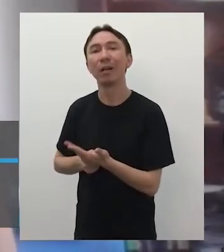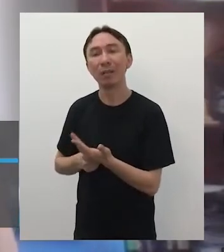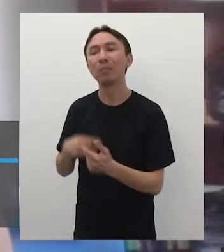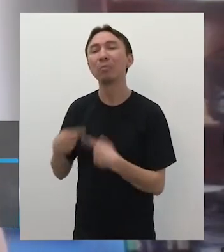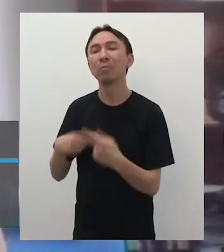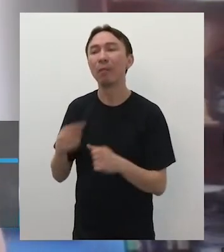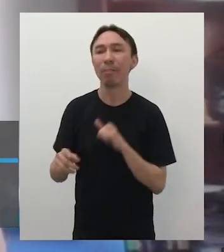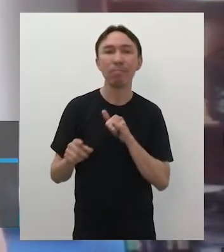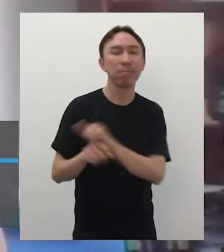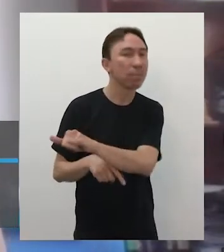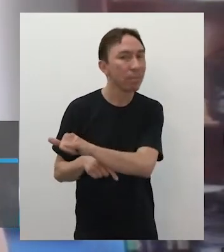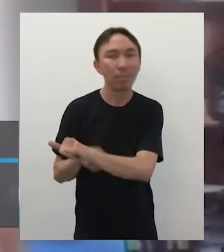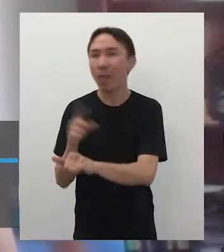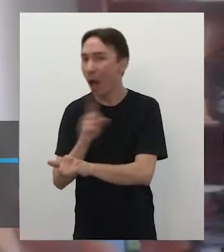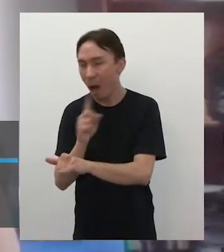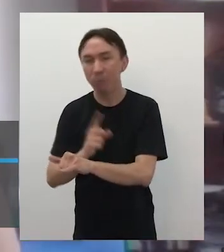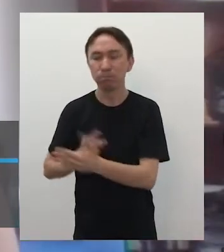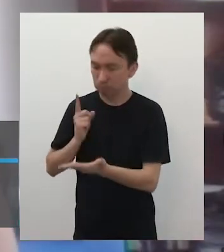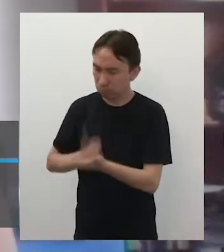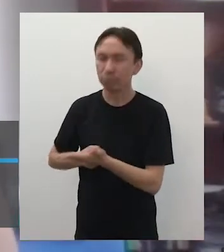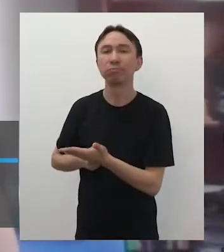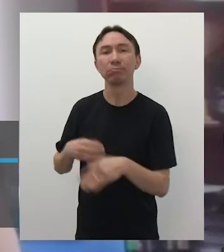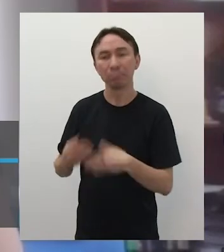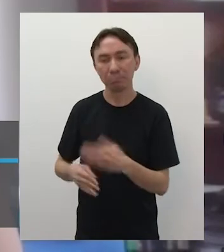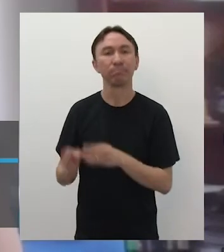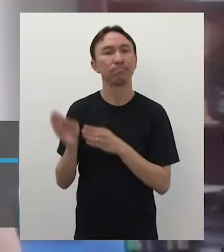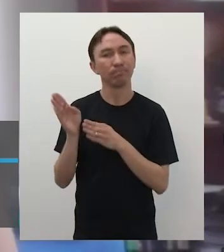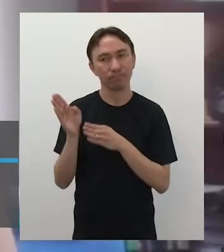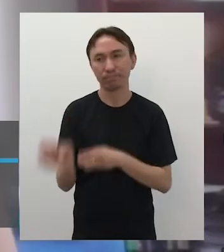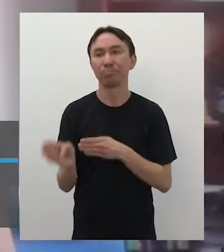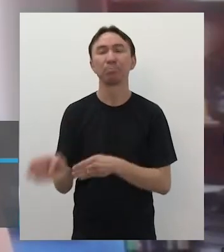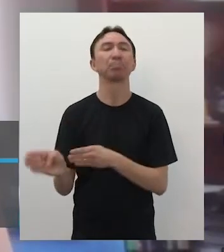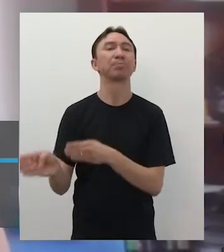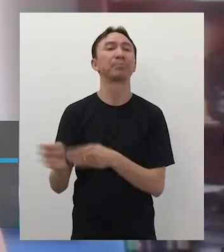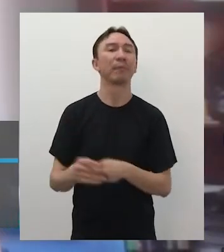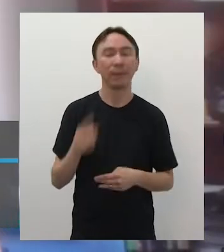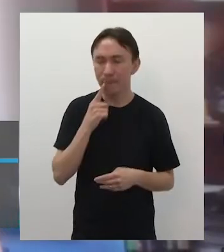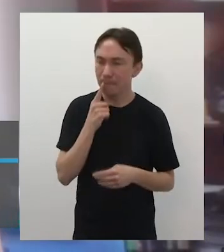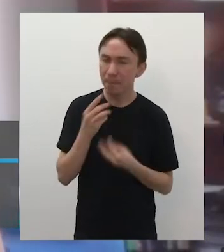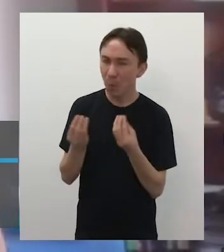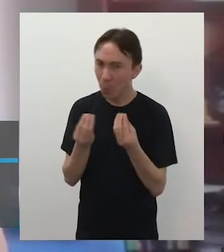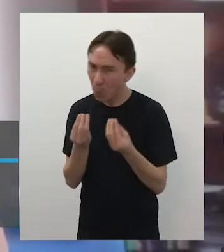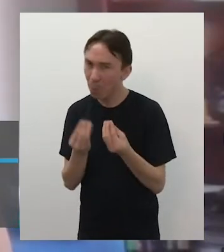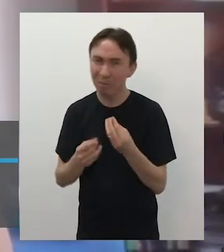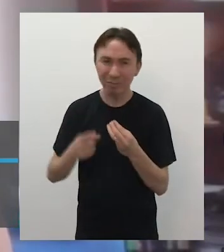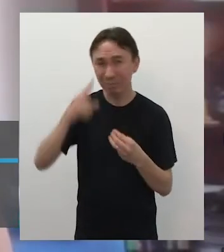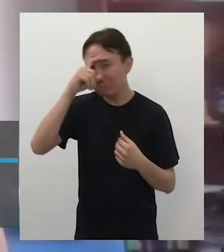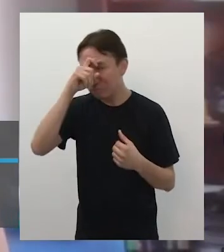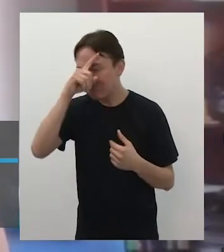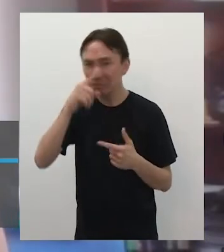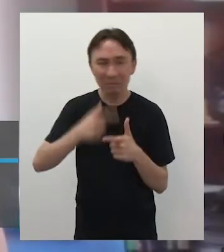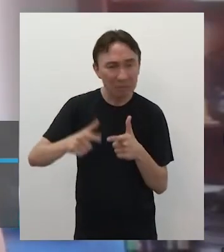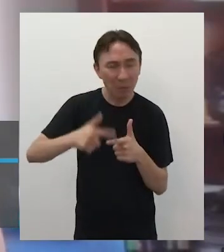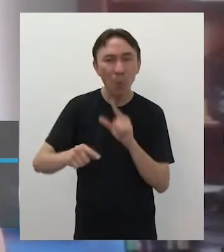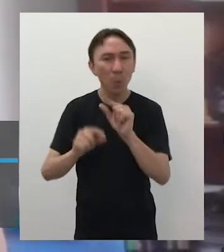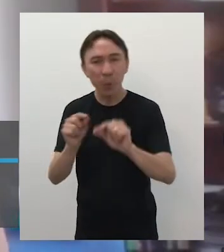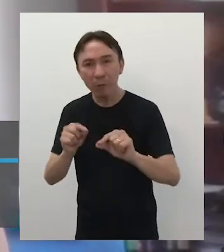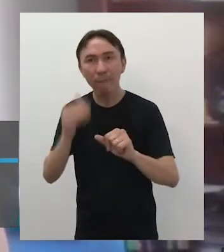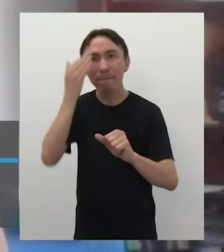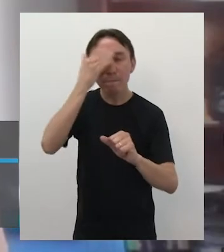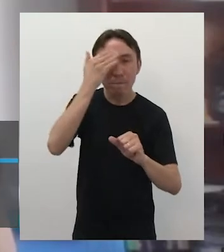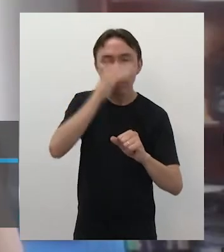minha atenção, ter uma atenção focada ali para o problema que eu preciso resolver. Né, para o desafio que apareceu ali